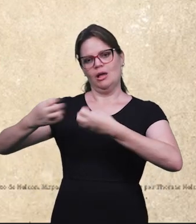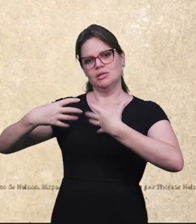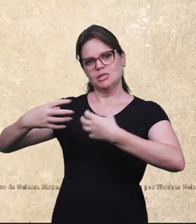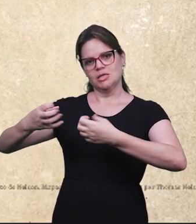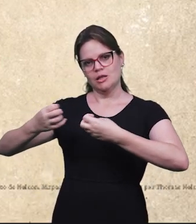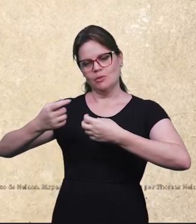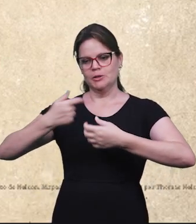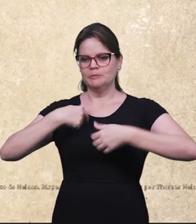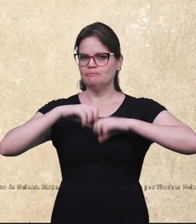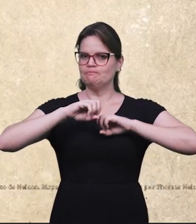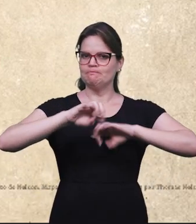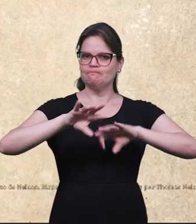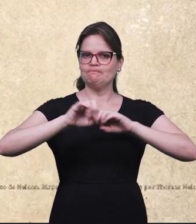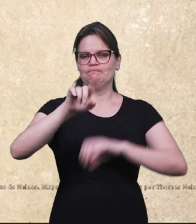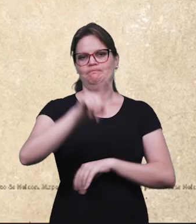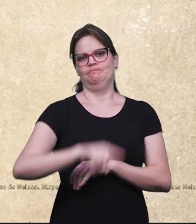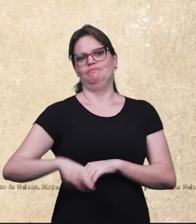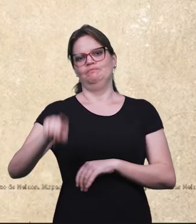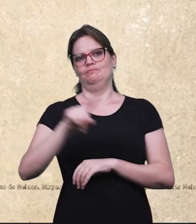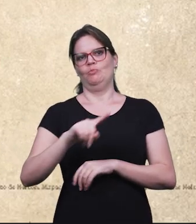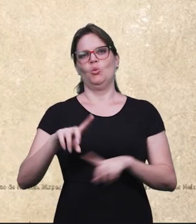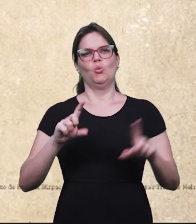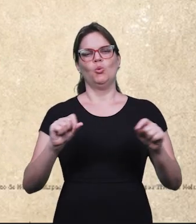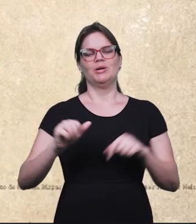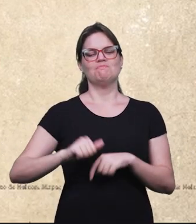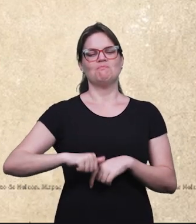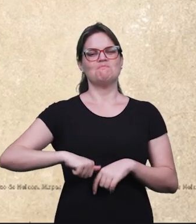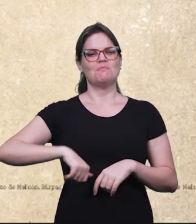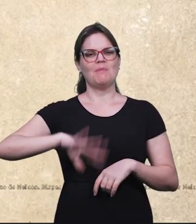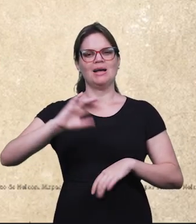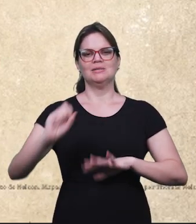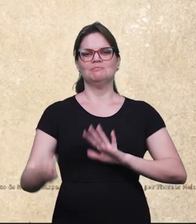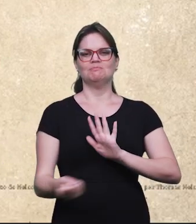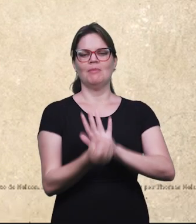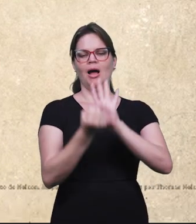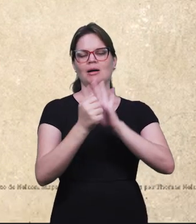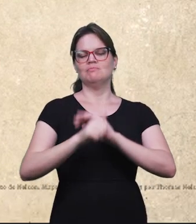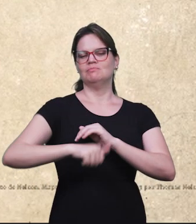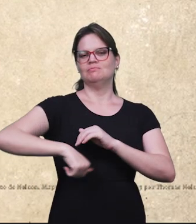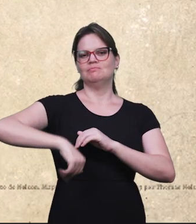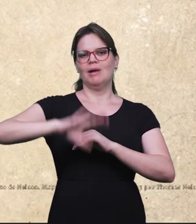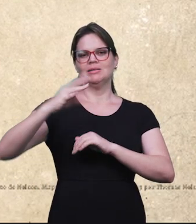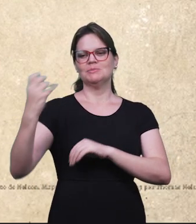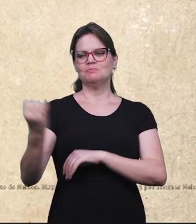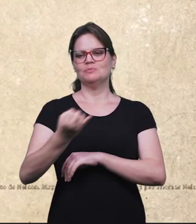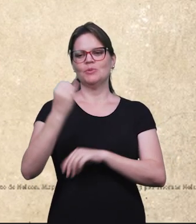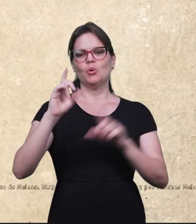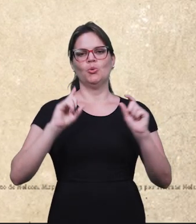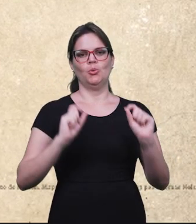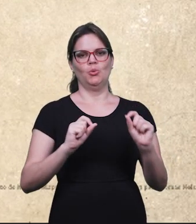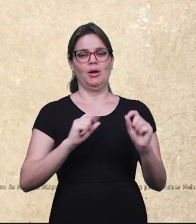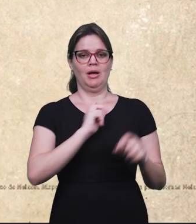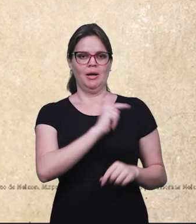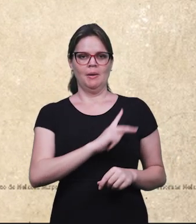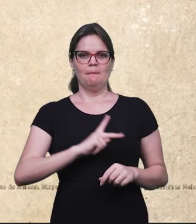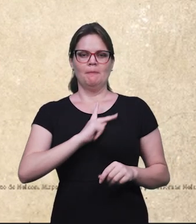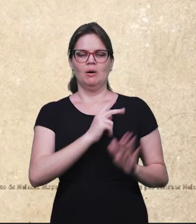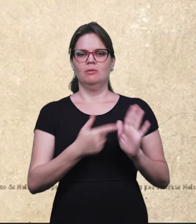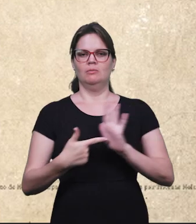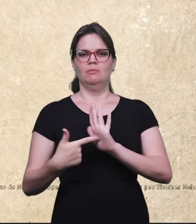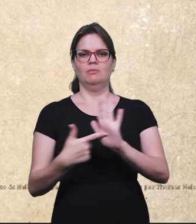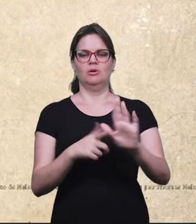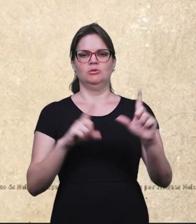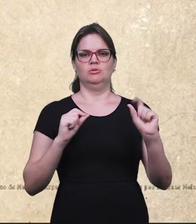que o Evangelho de Jesus Cristo, ele entendeu por uma